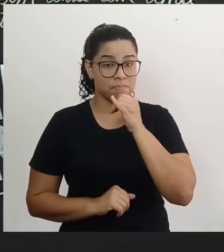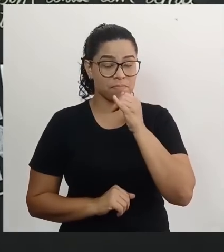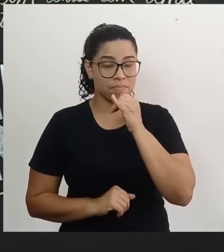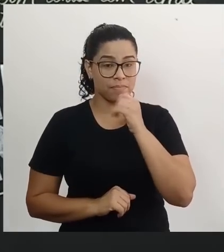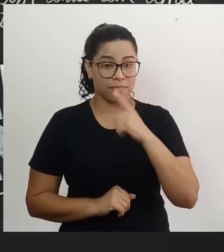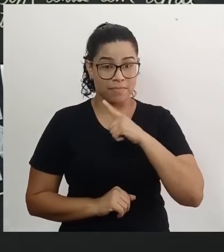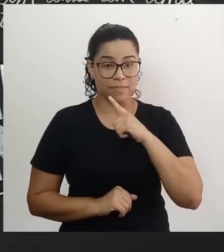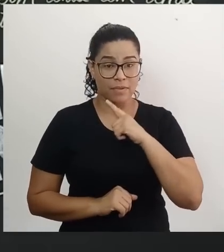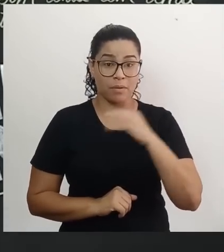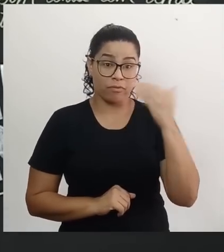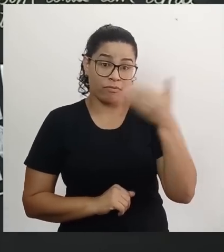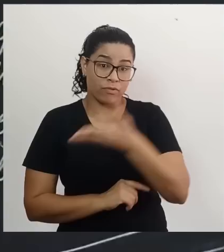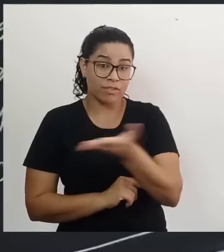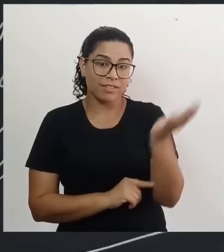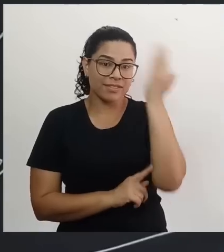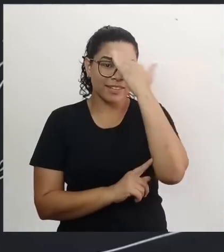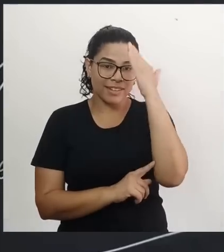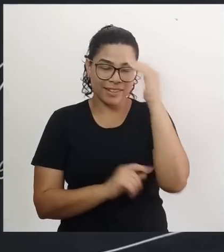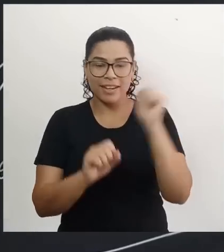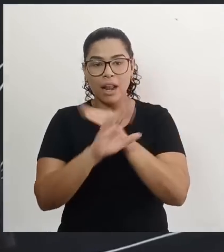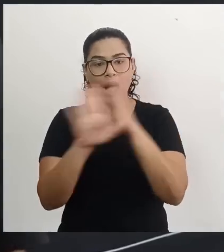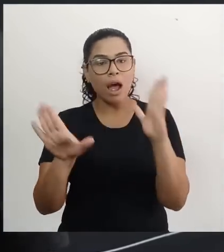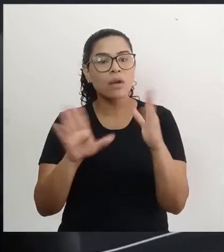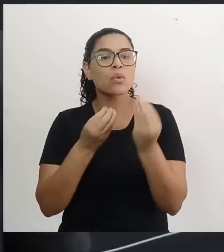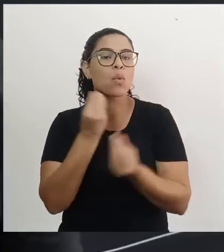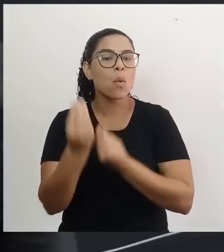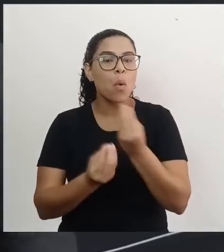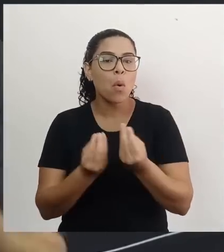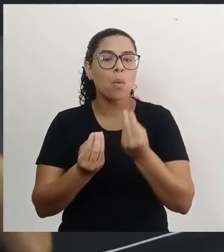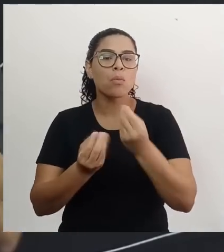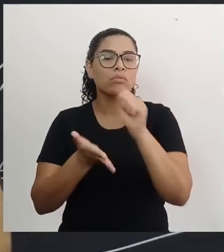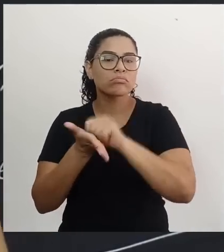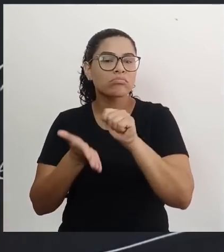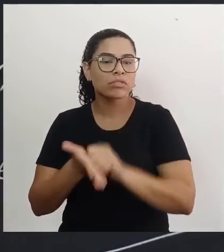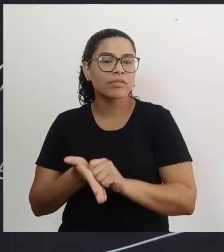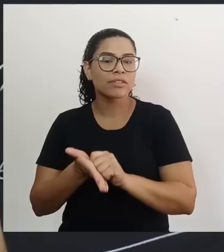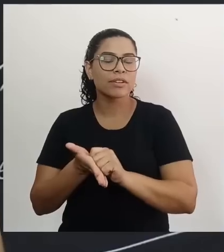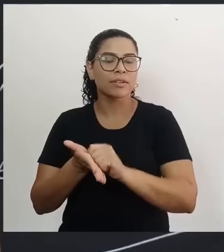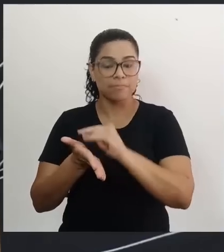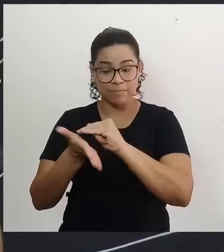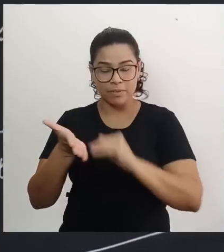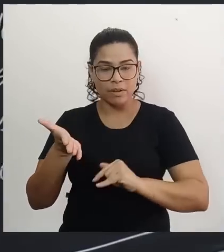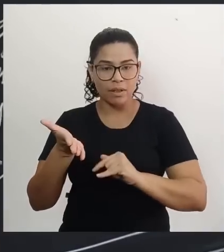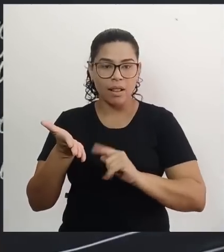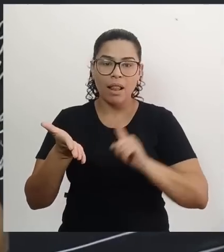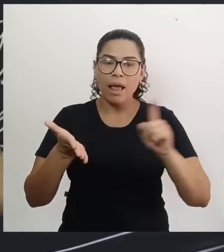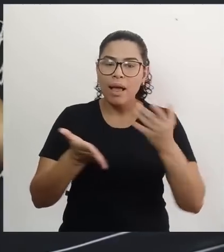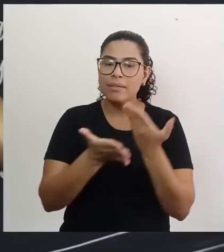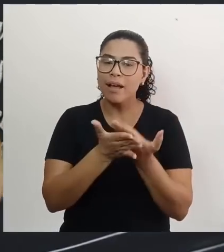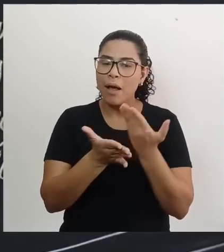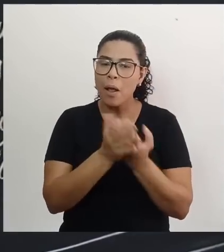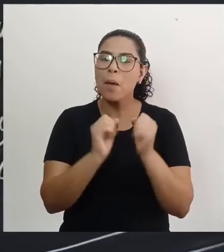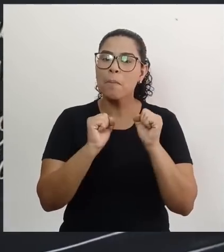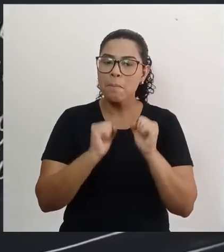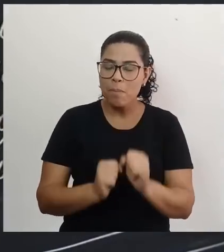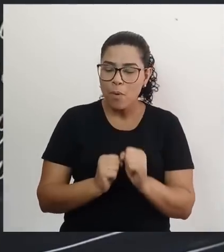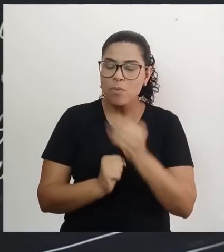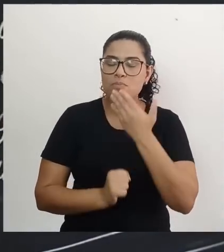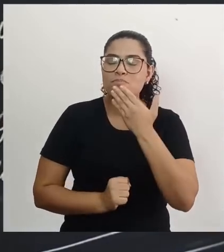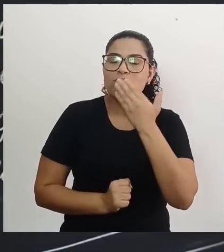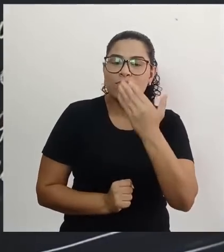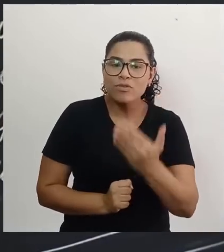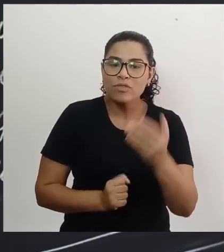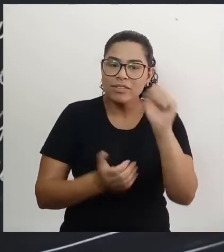uma editorial, para você compreender mais ou menos como construir esse tipo de texto. Você pode ser solicitado a simular essa escrita, né, desenvolver